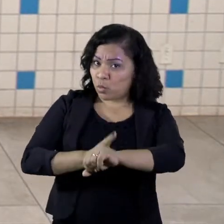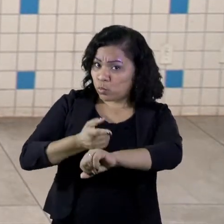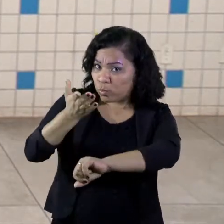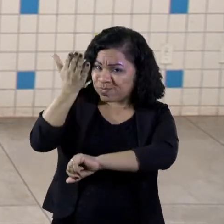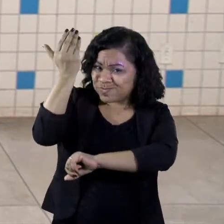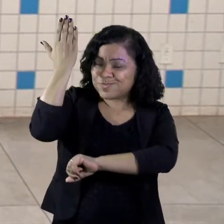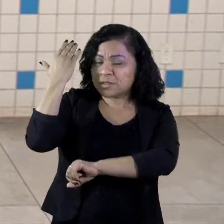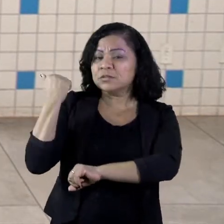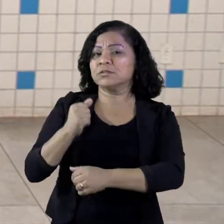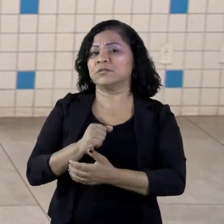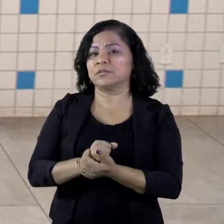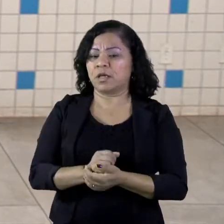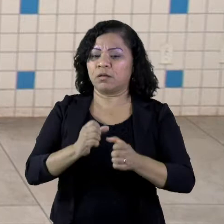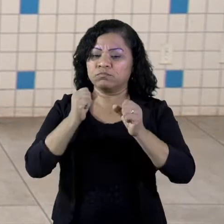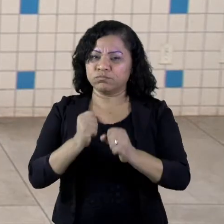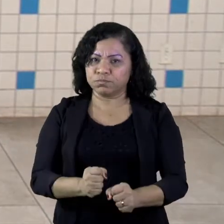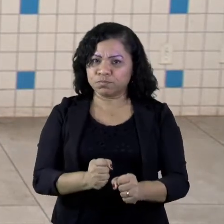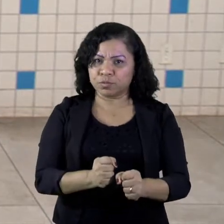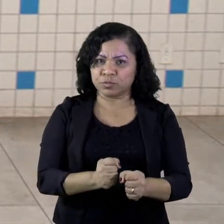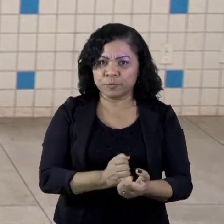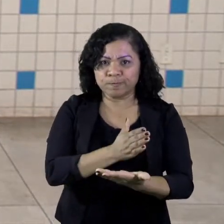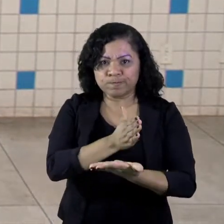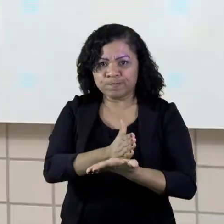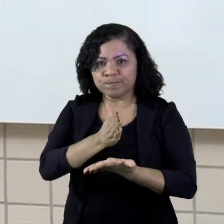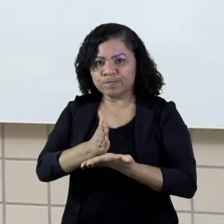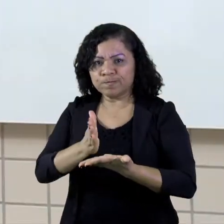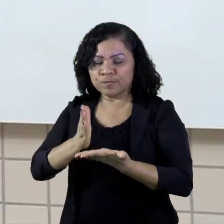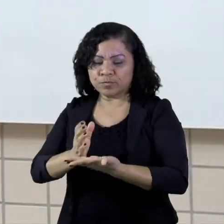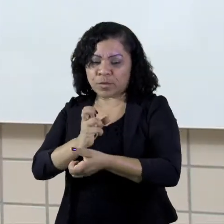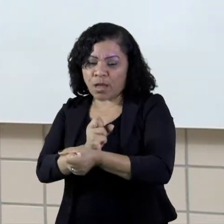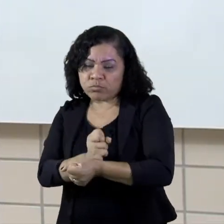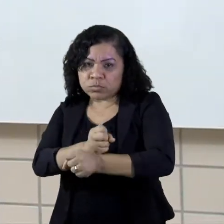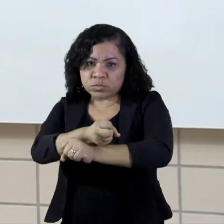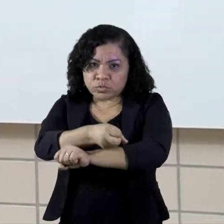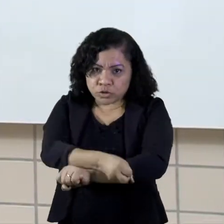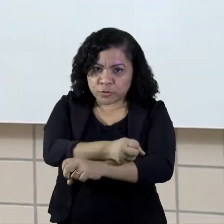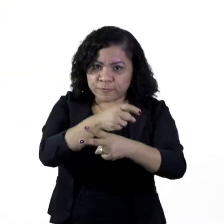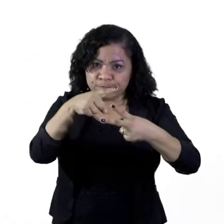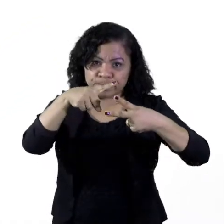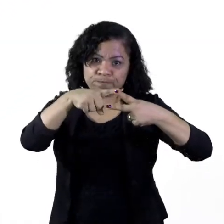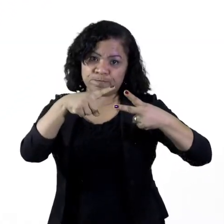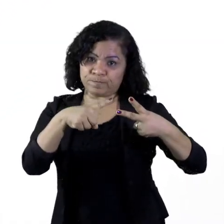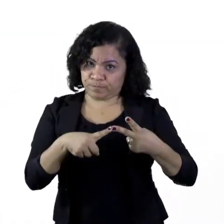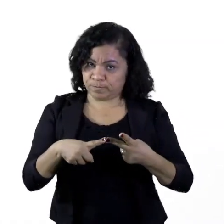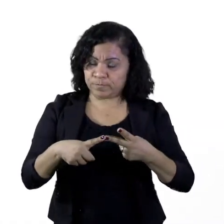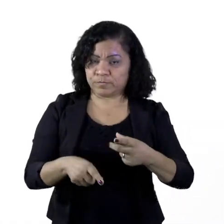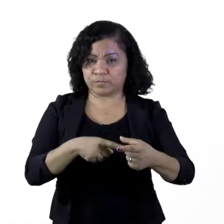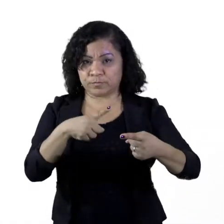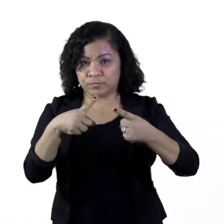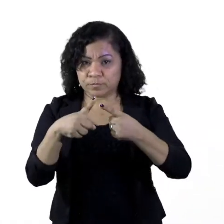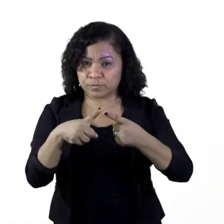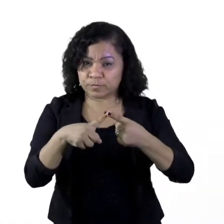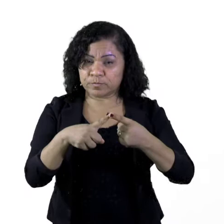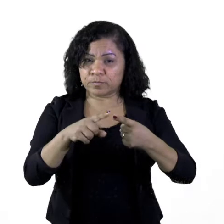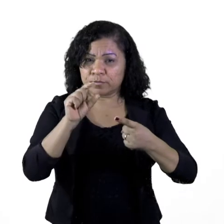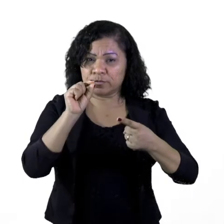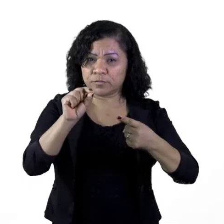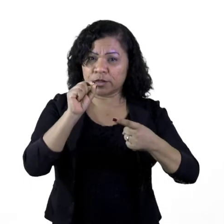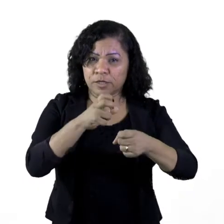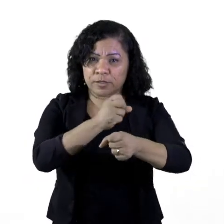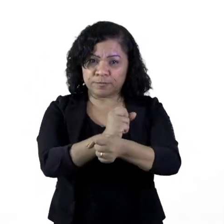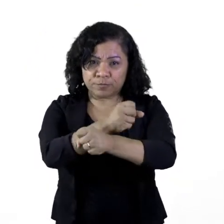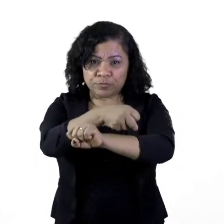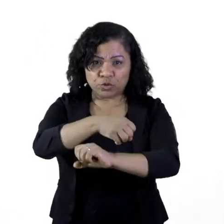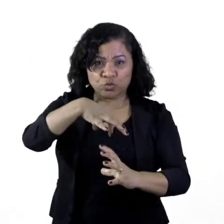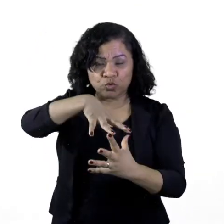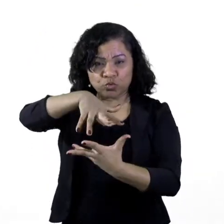antigos nós podemos dividir a escravidão em dois passos. O primeiro passo seria escravidão no mundo